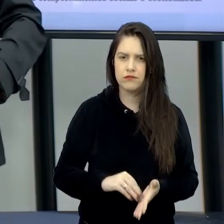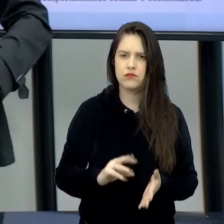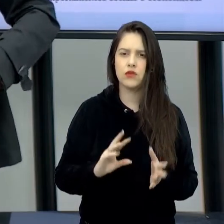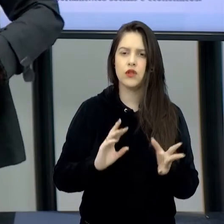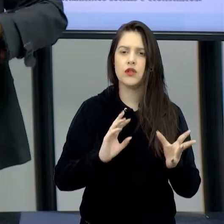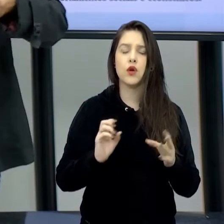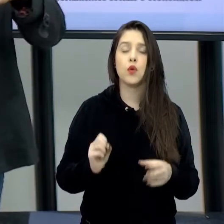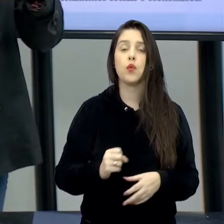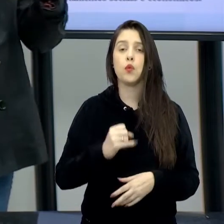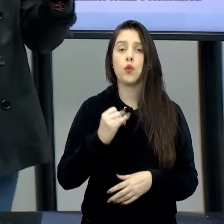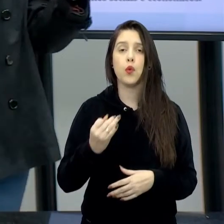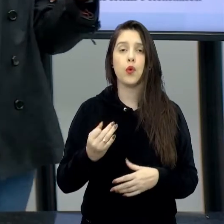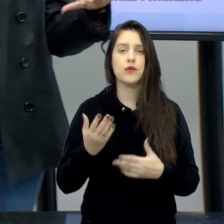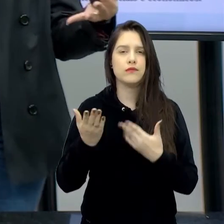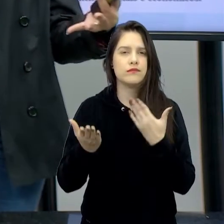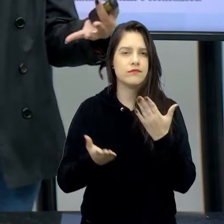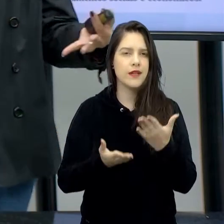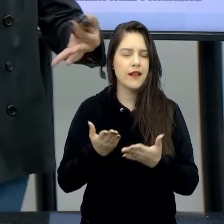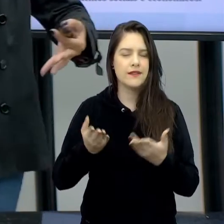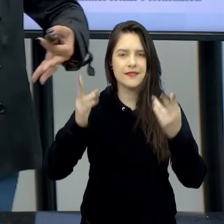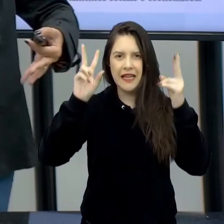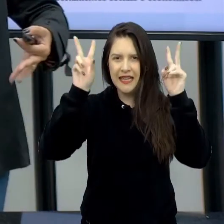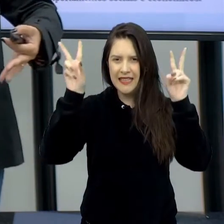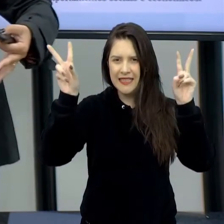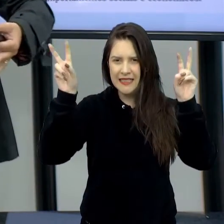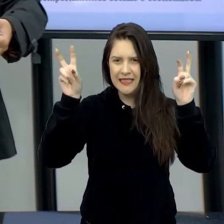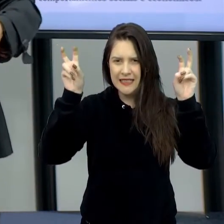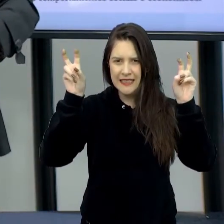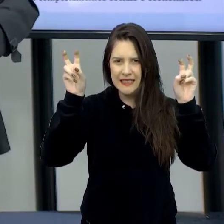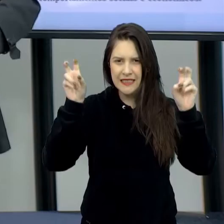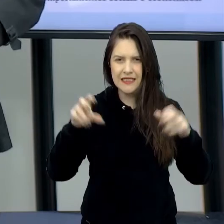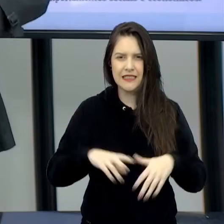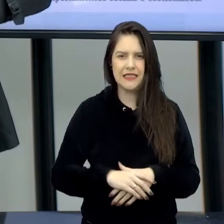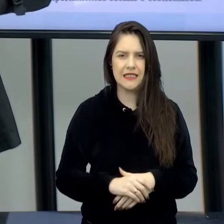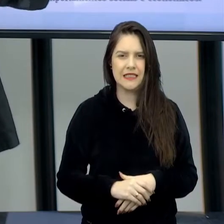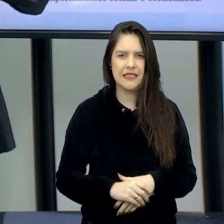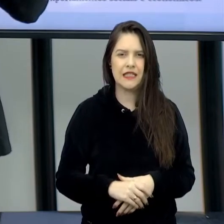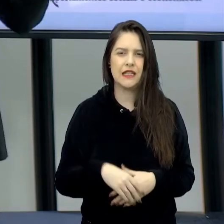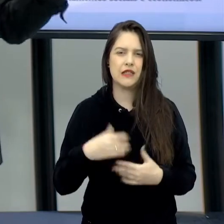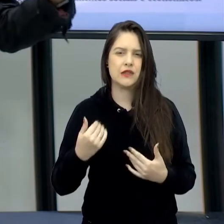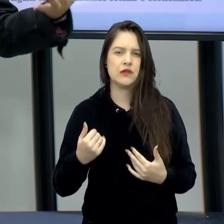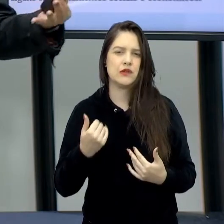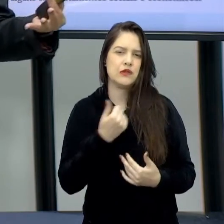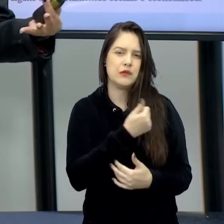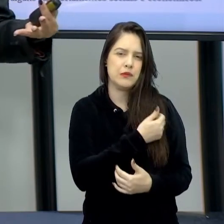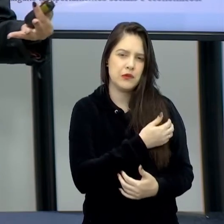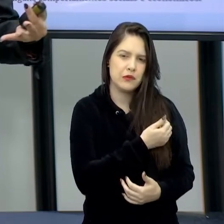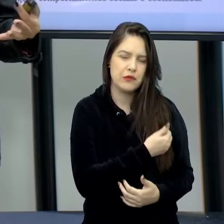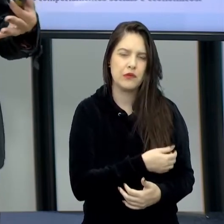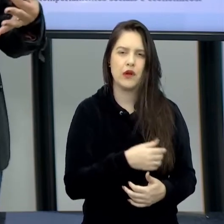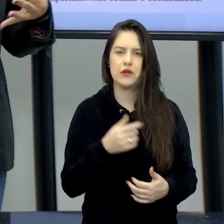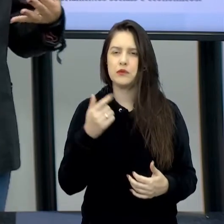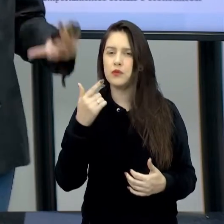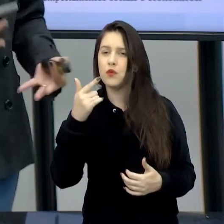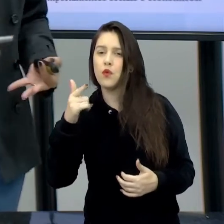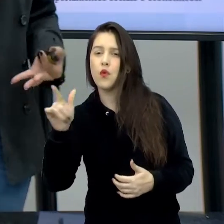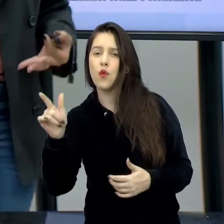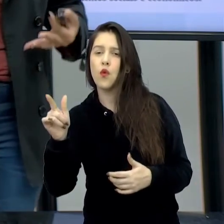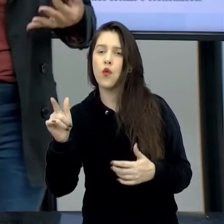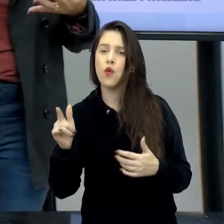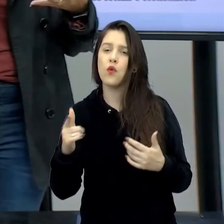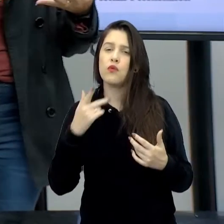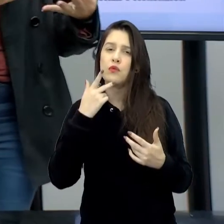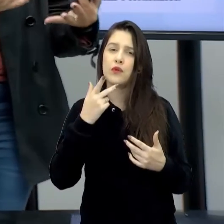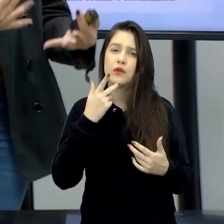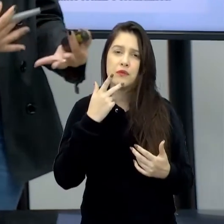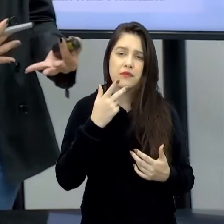Enquanto trata-se da questão aí, né, de preconceitos, por um outro lado, quando